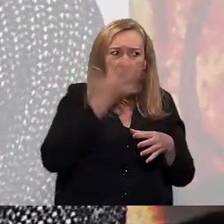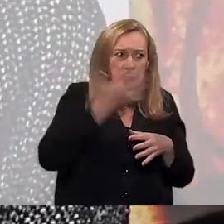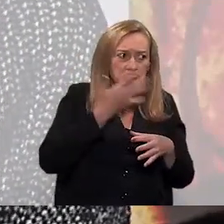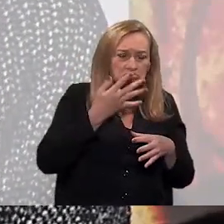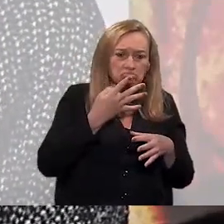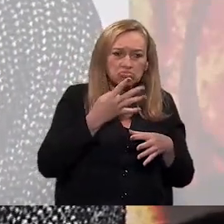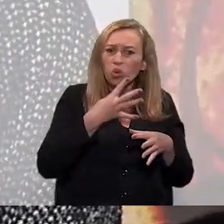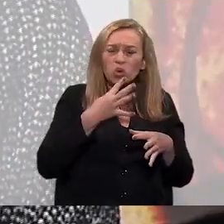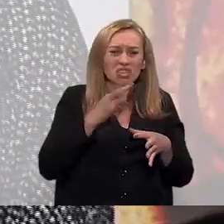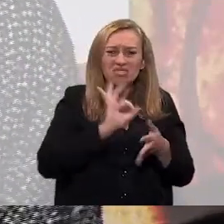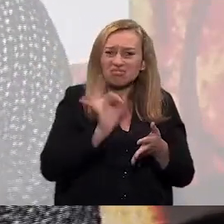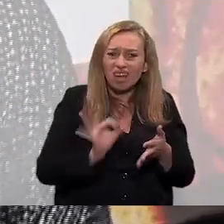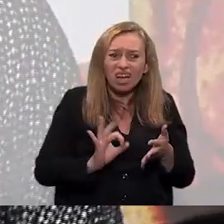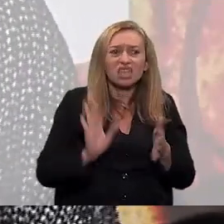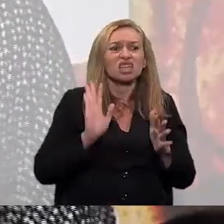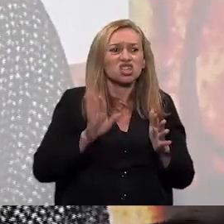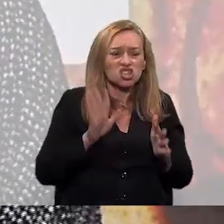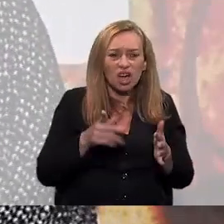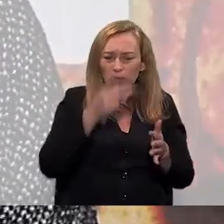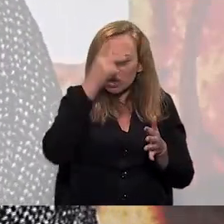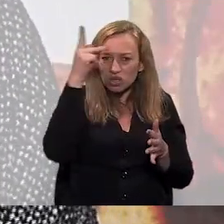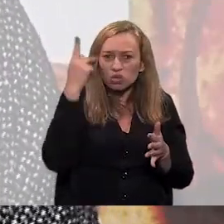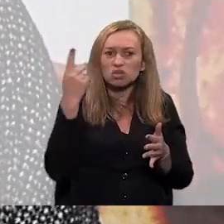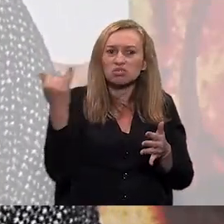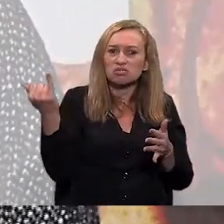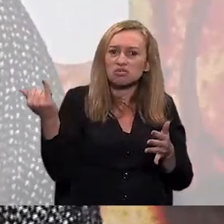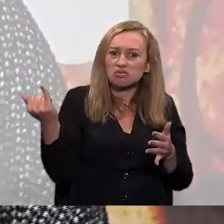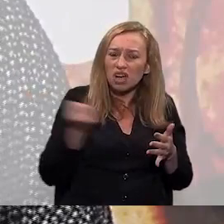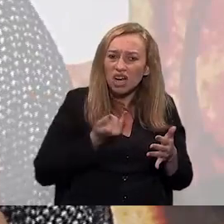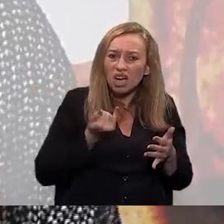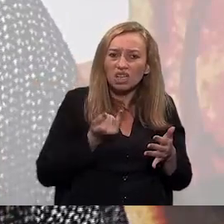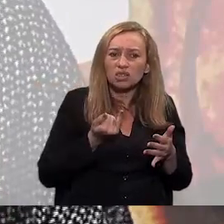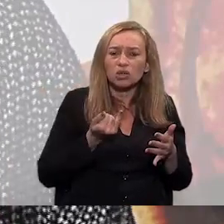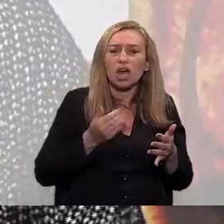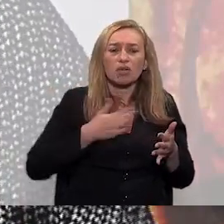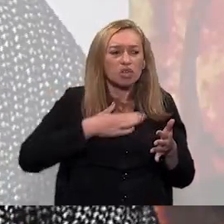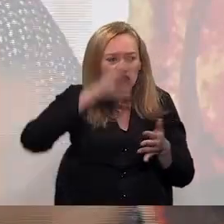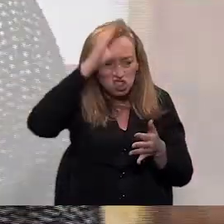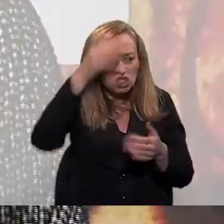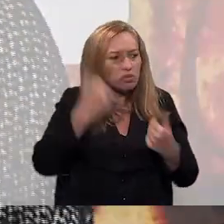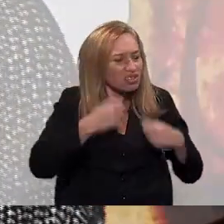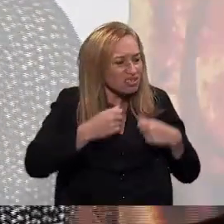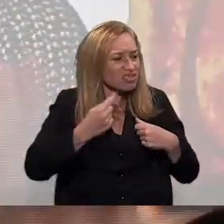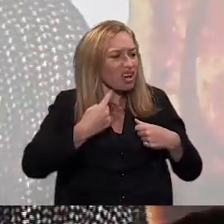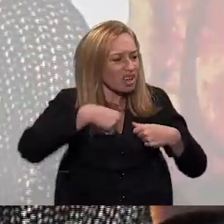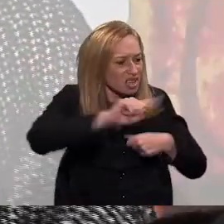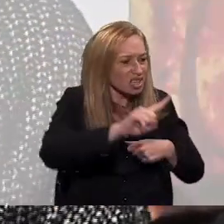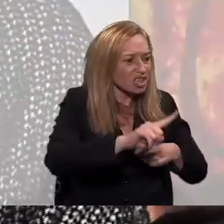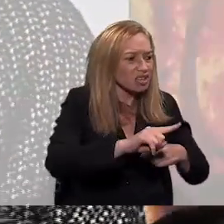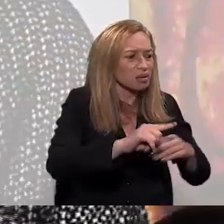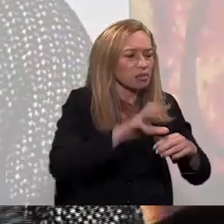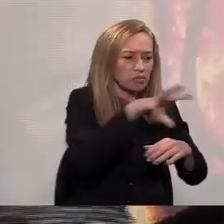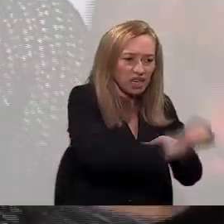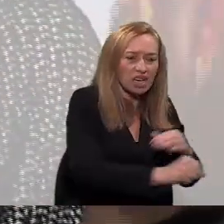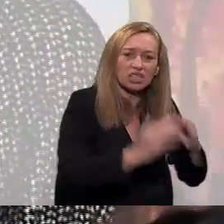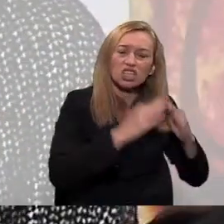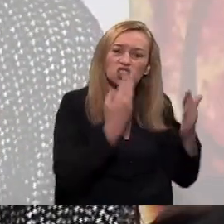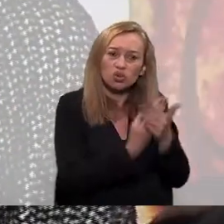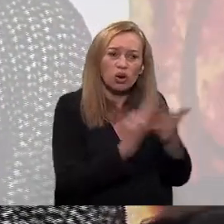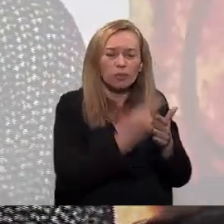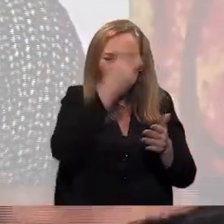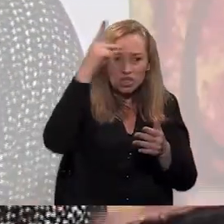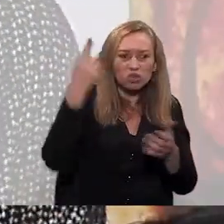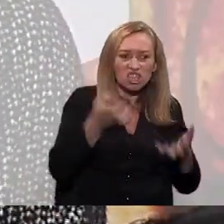que a gente não conhecia, e eu já tinha sofrido ameaça também de uma tia minha ter que me buscar na escola, porque tinha